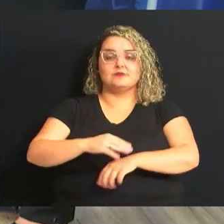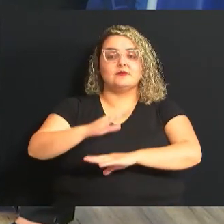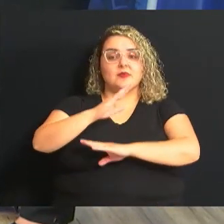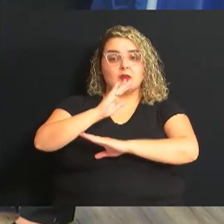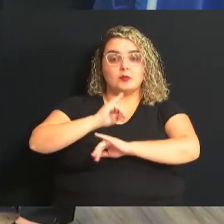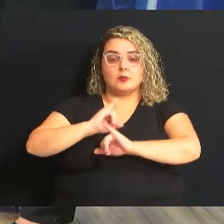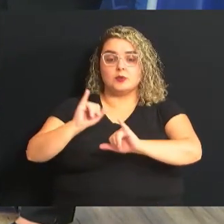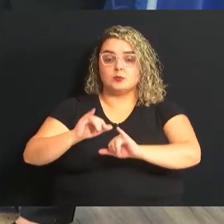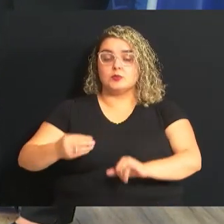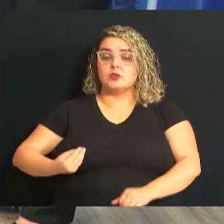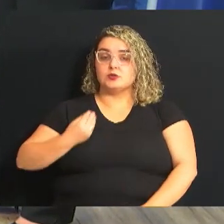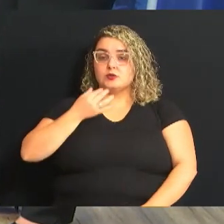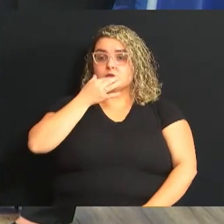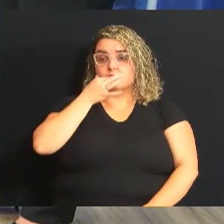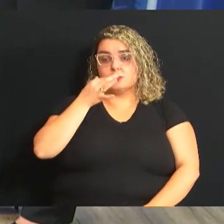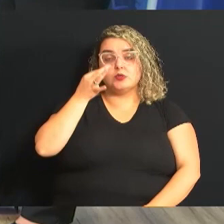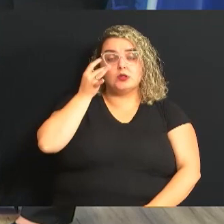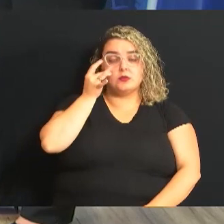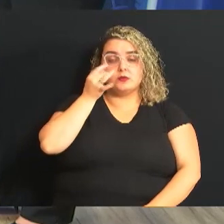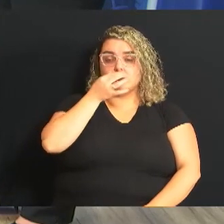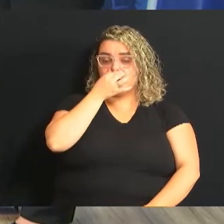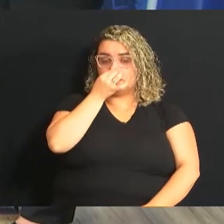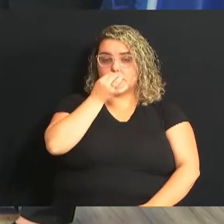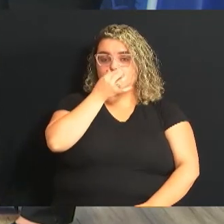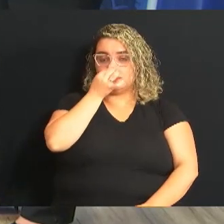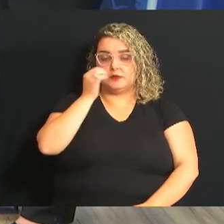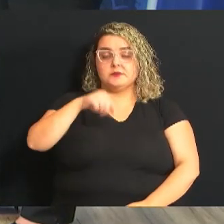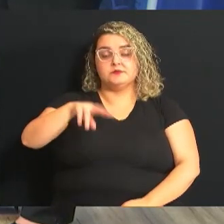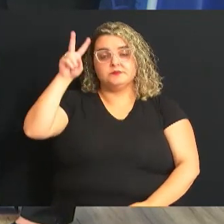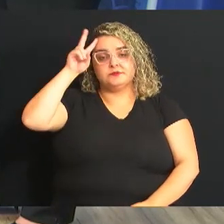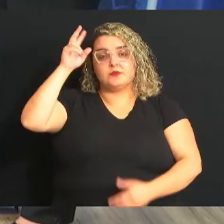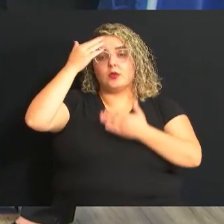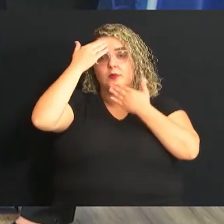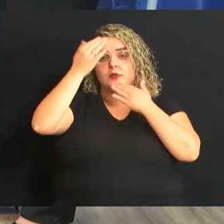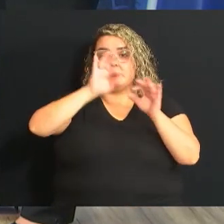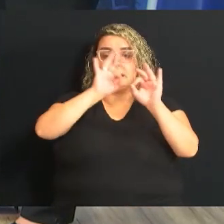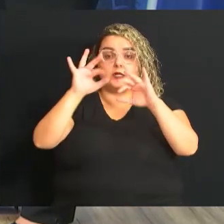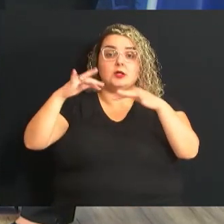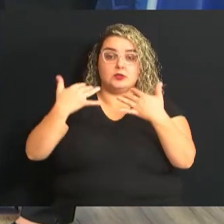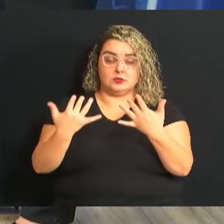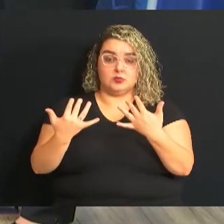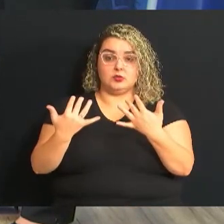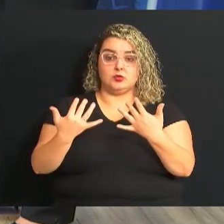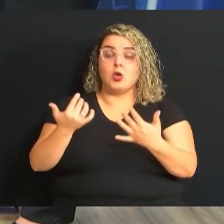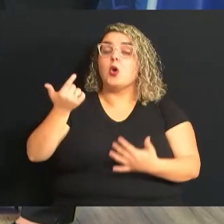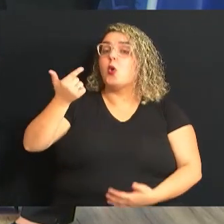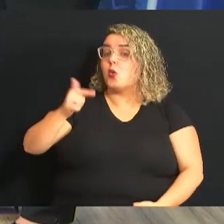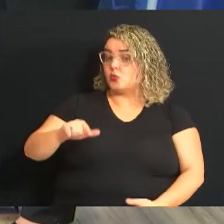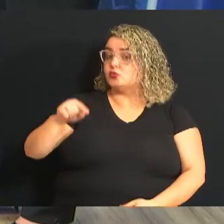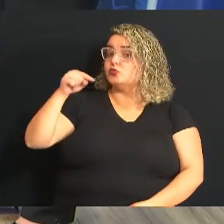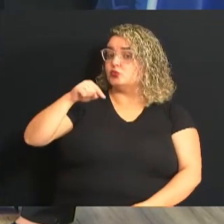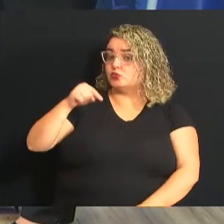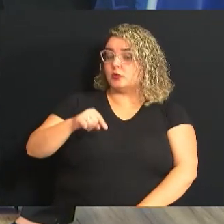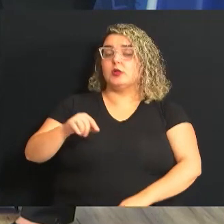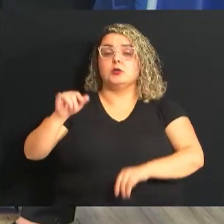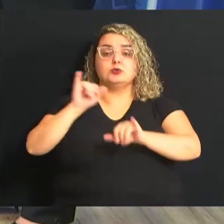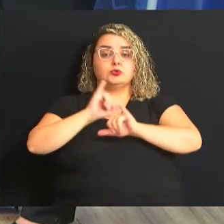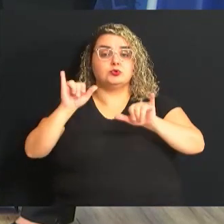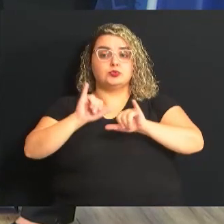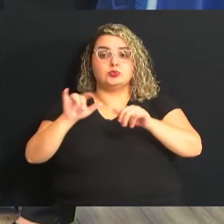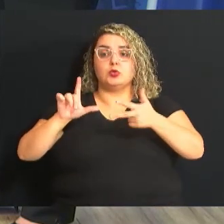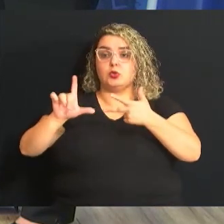o próximo passo, trazer todo esse conhecimento técnico que eles vão nos propor através dos